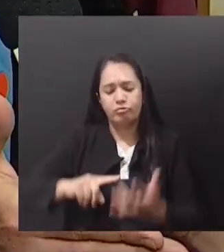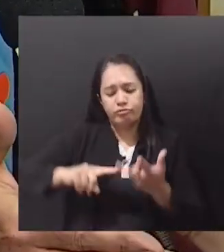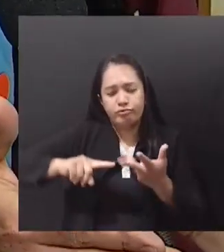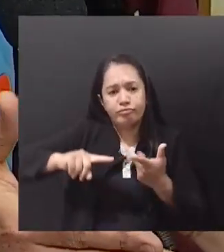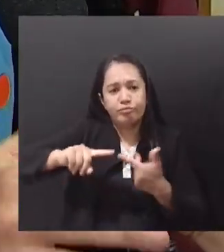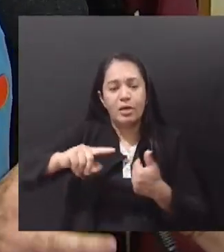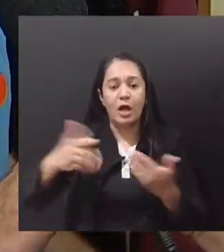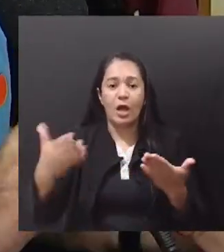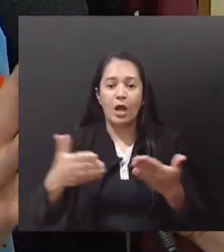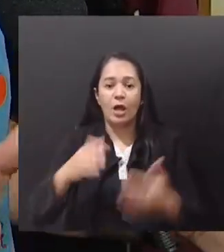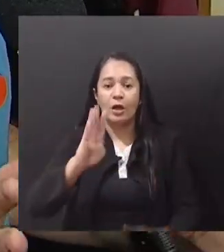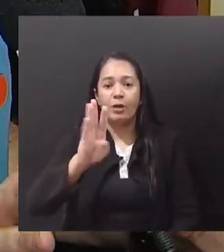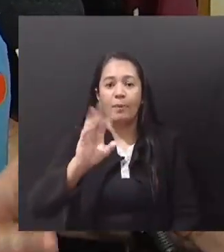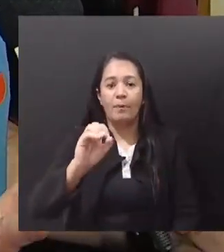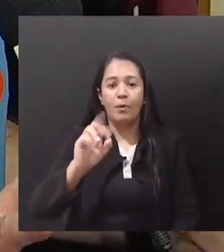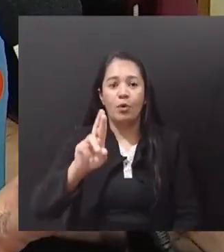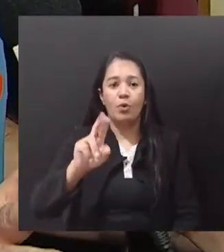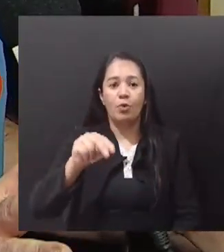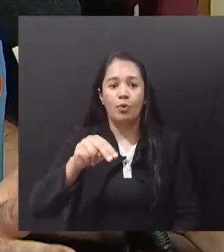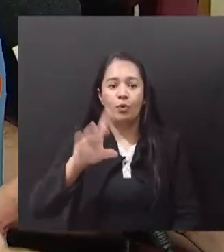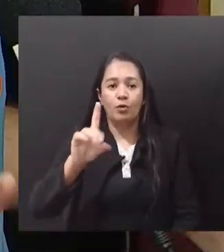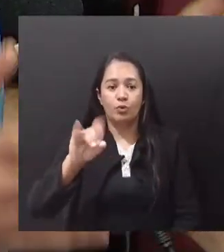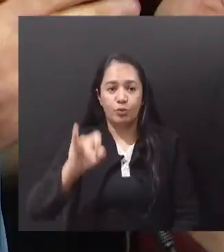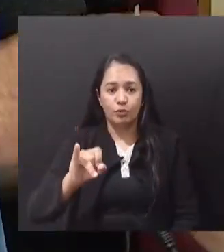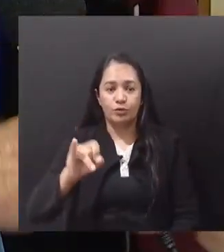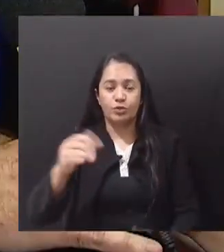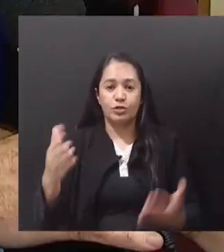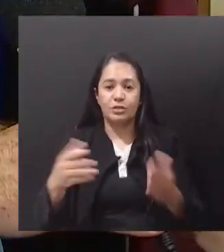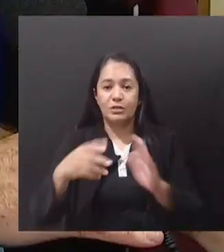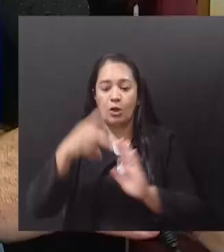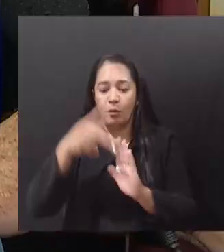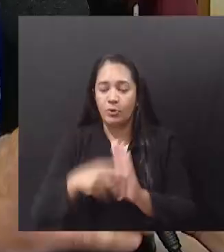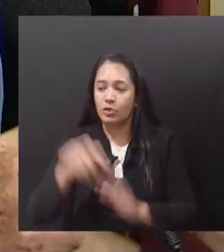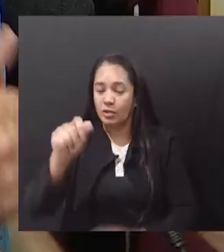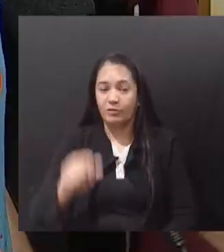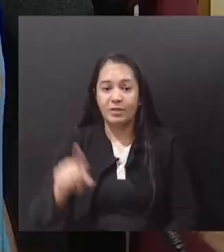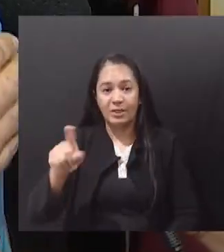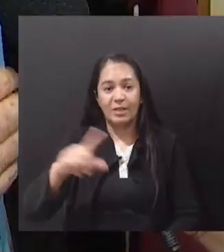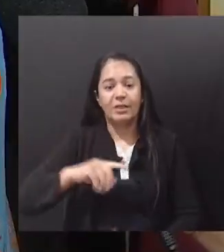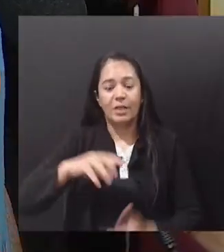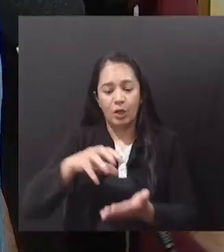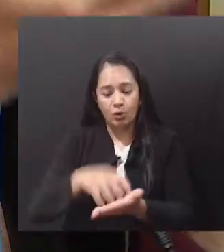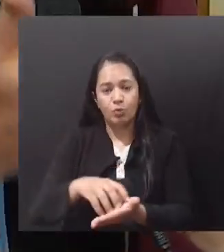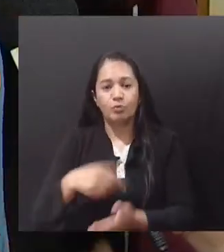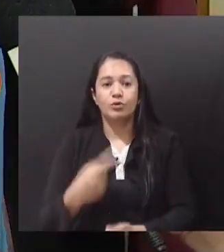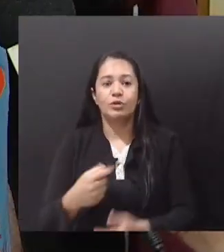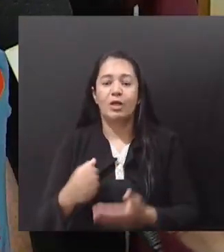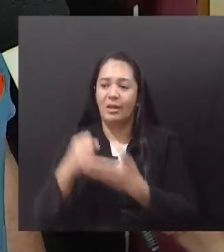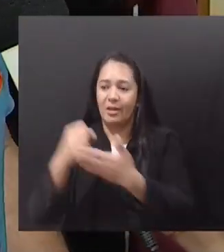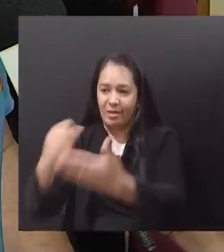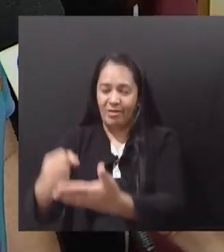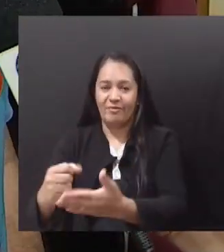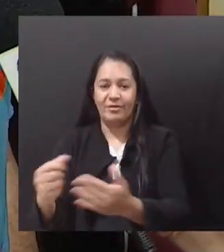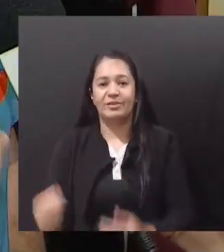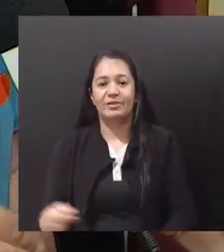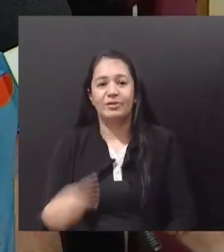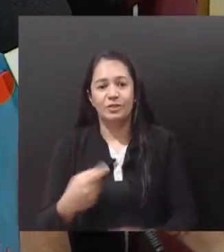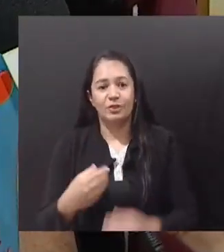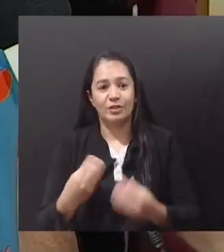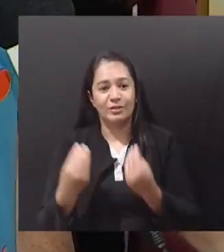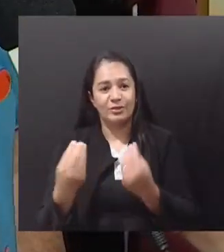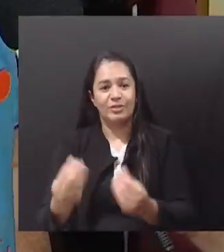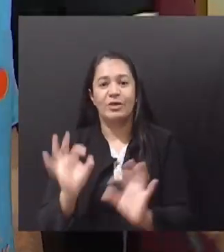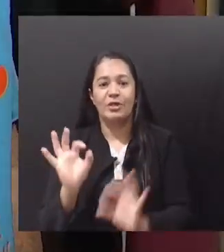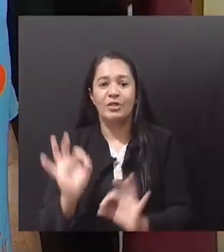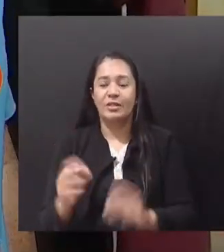no Burundi também. Então, onde tiver projeto da fraternidade e tiver caravana, essas malas vão com as nossas doações que a gente prepara, eu